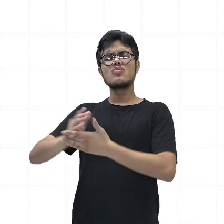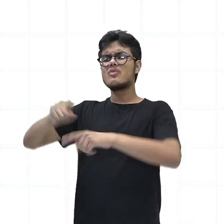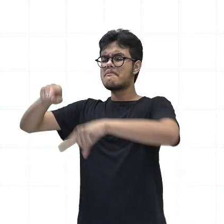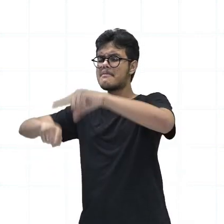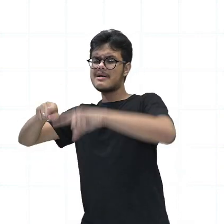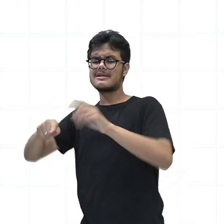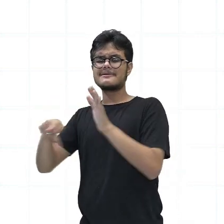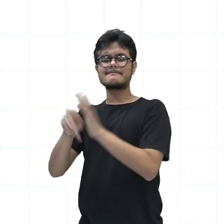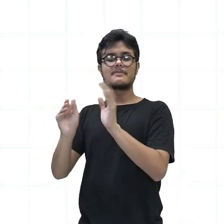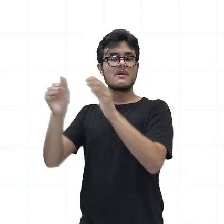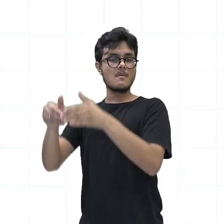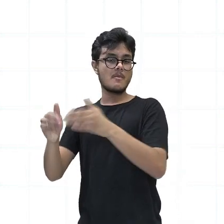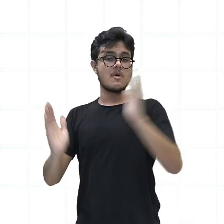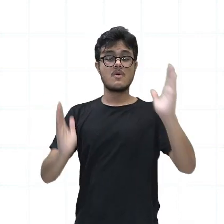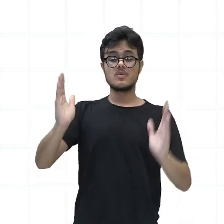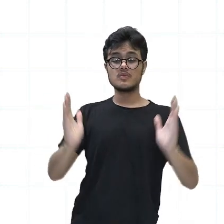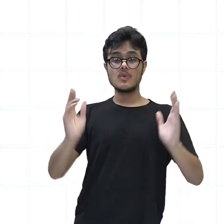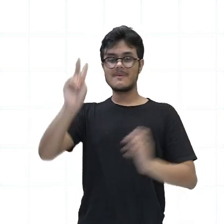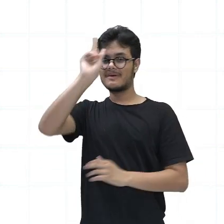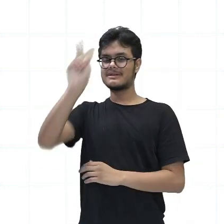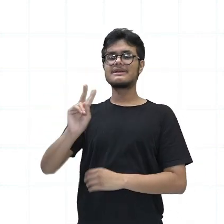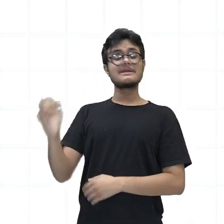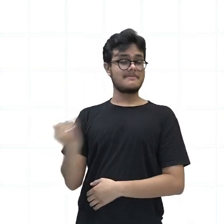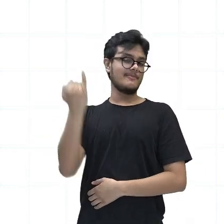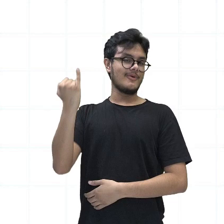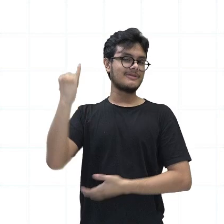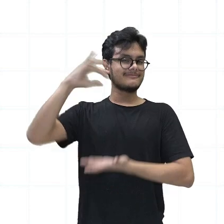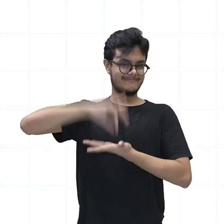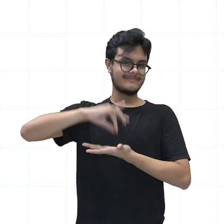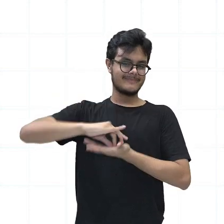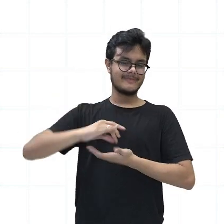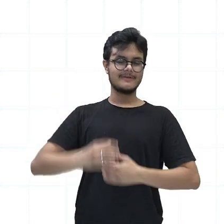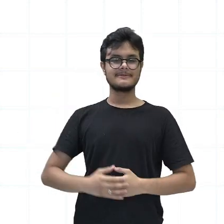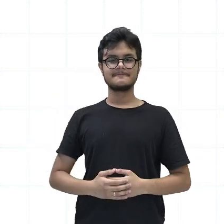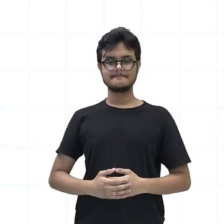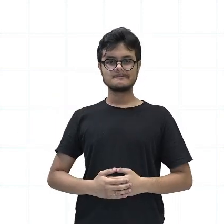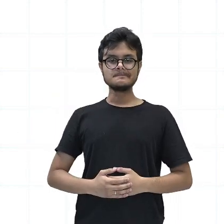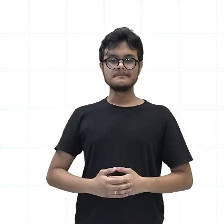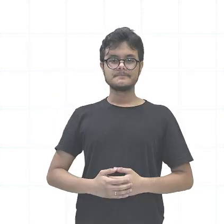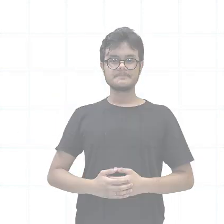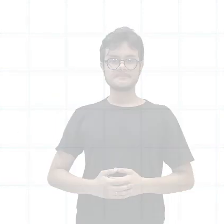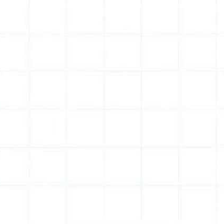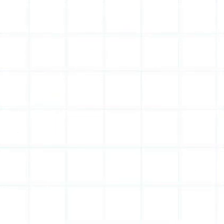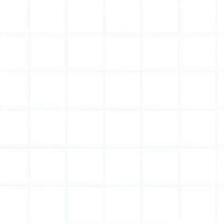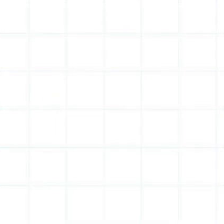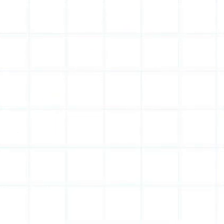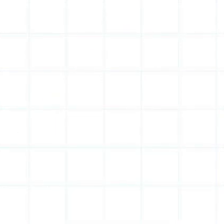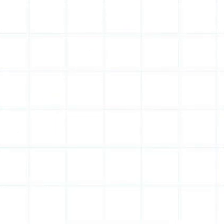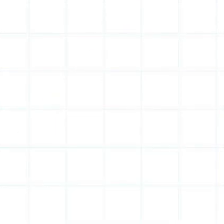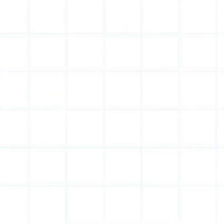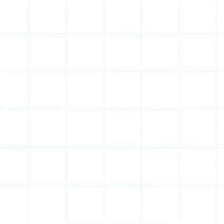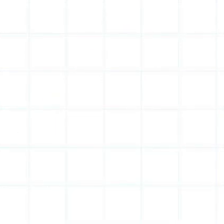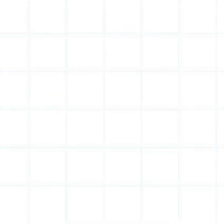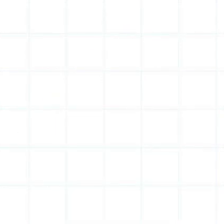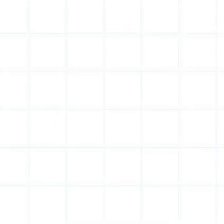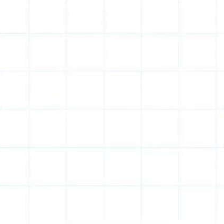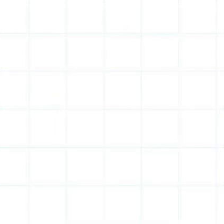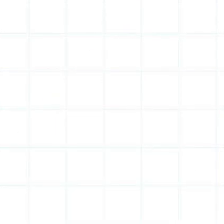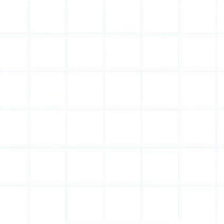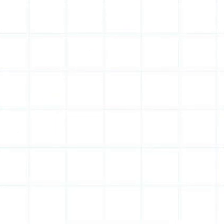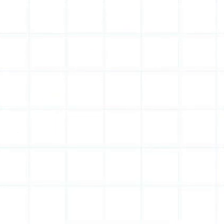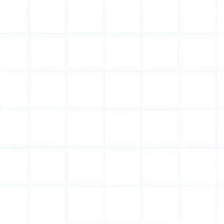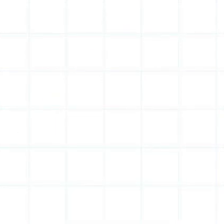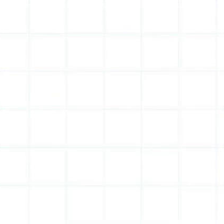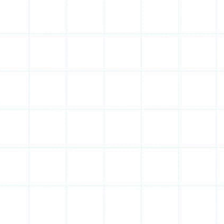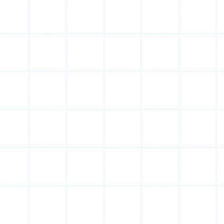específicos que são relevantes para a trama da peça. Exemplos comuns de adereços incluem